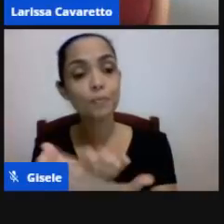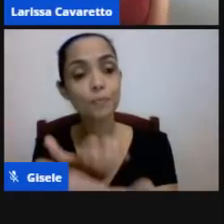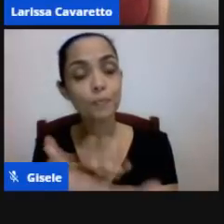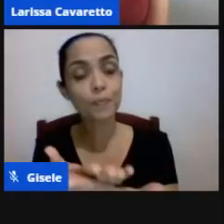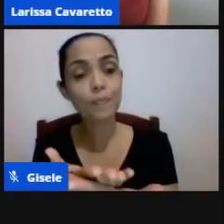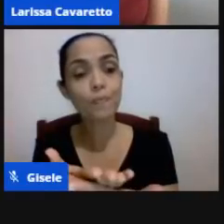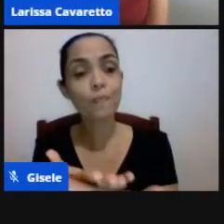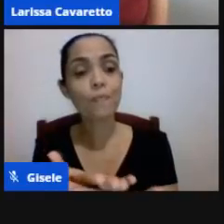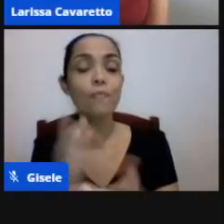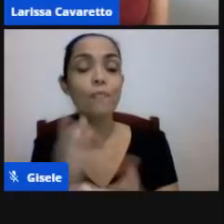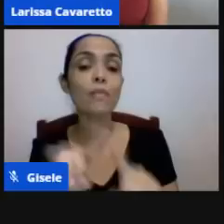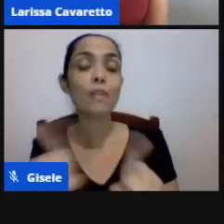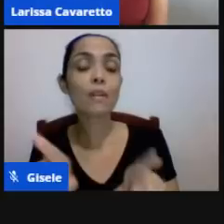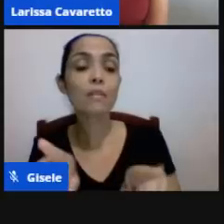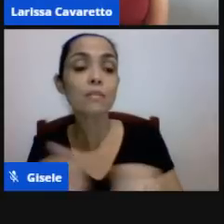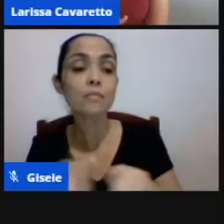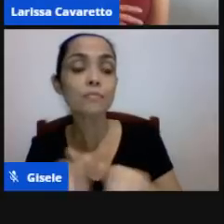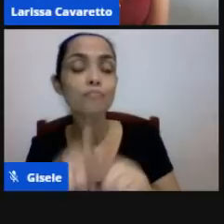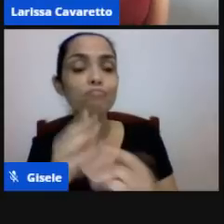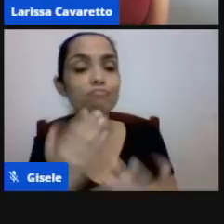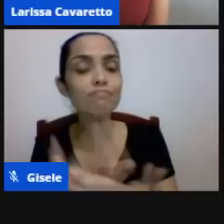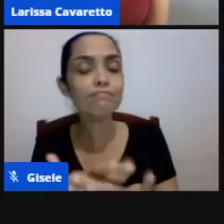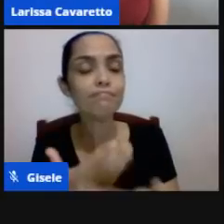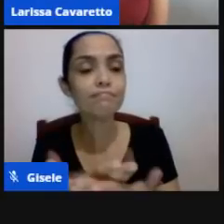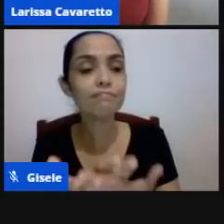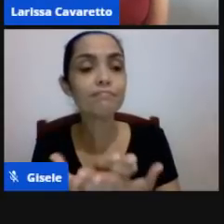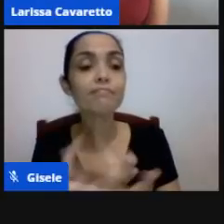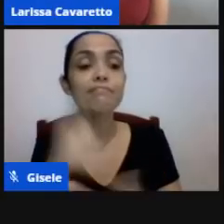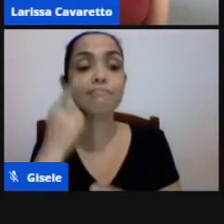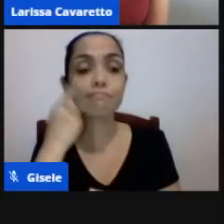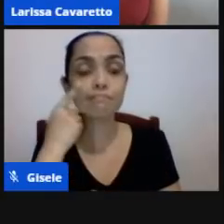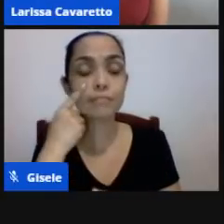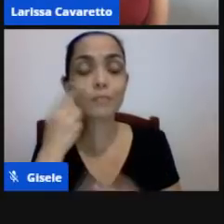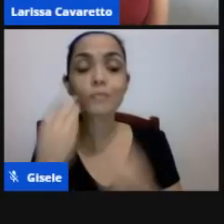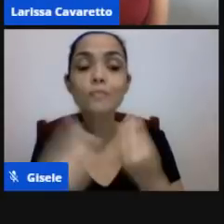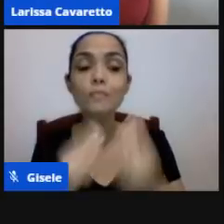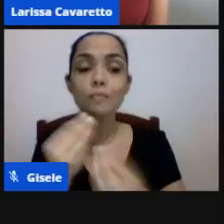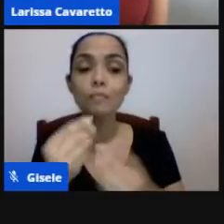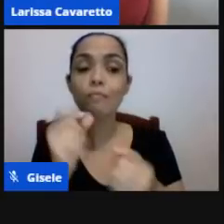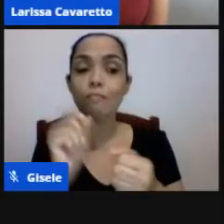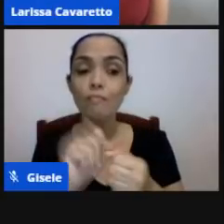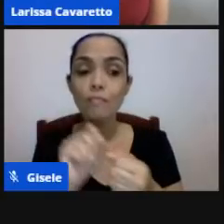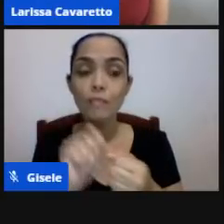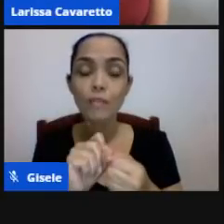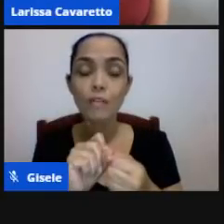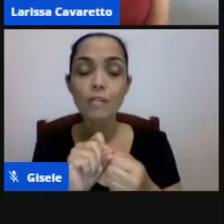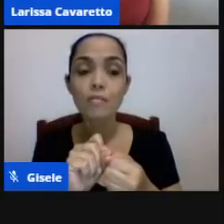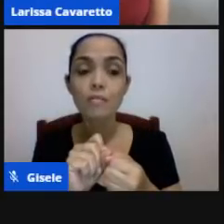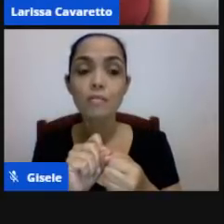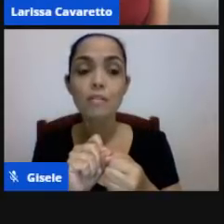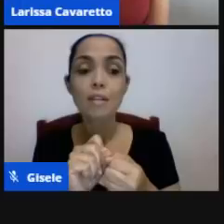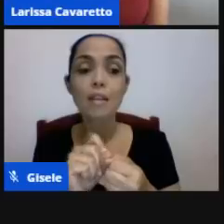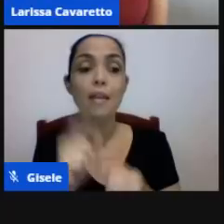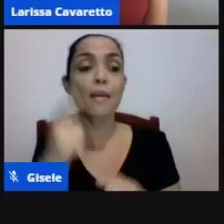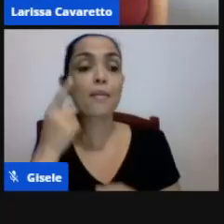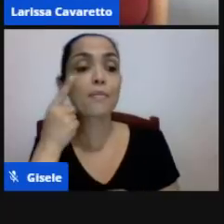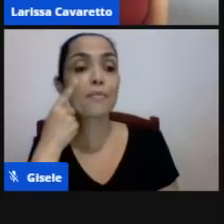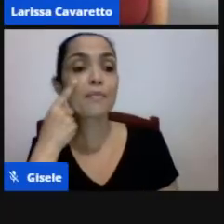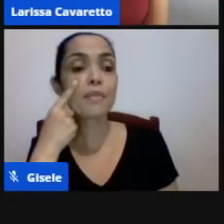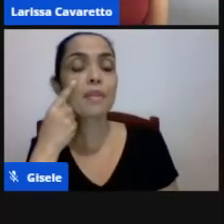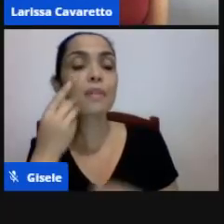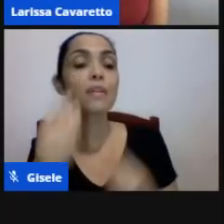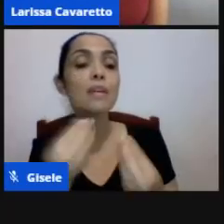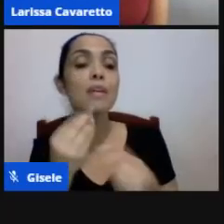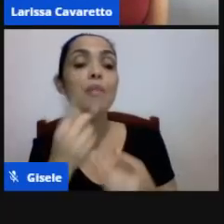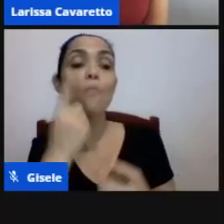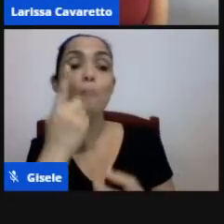também durante o período de aula. E também tem que ser tomado medidas em relação a isso. E vai ter que definir quem é que vai ficar